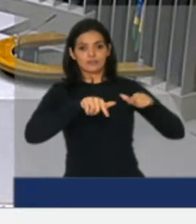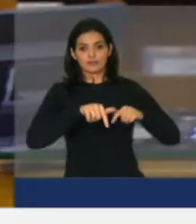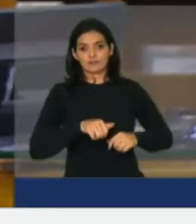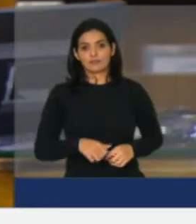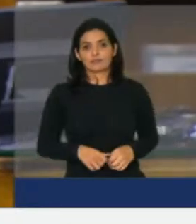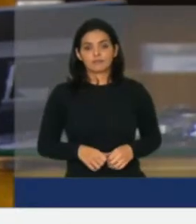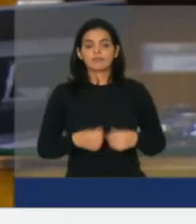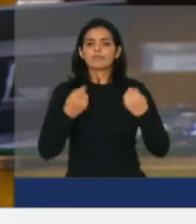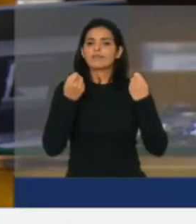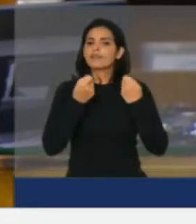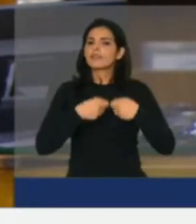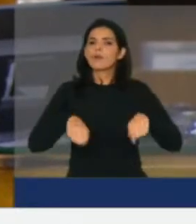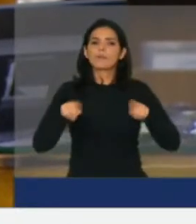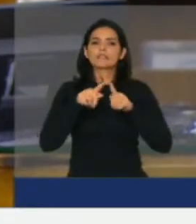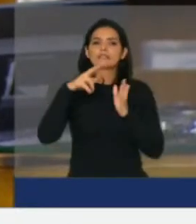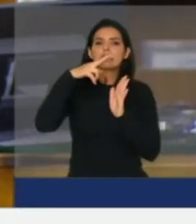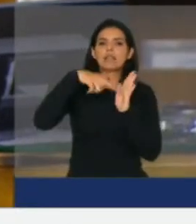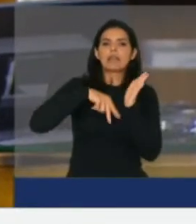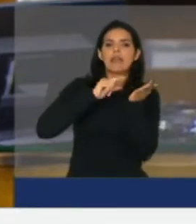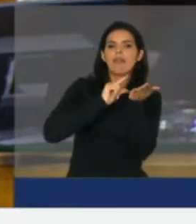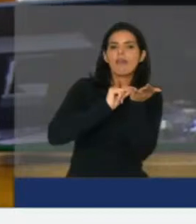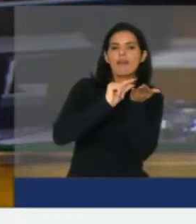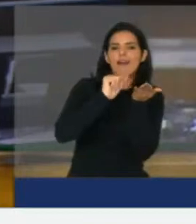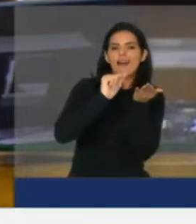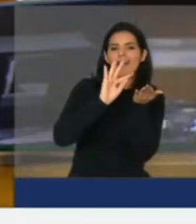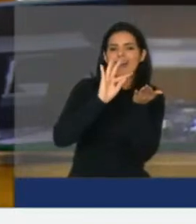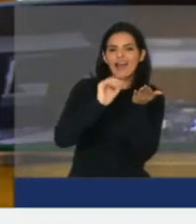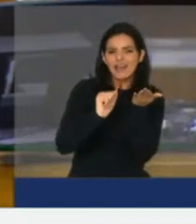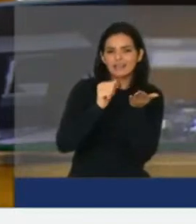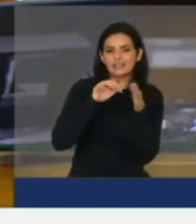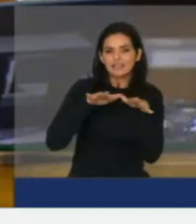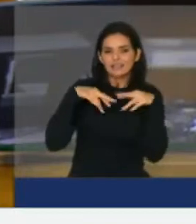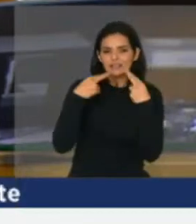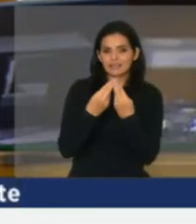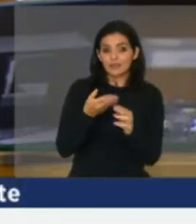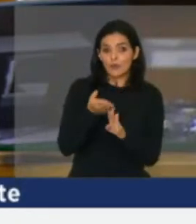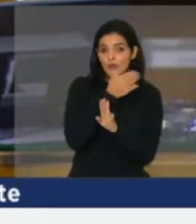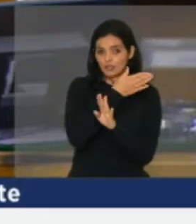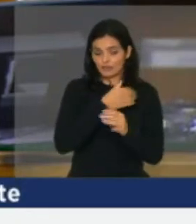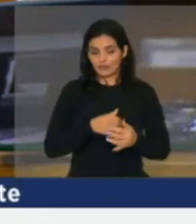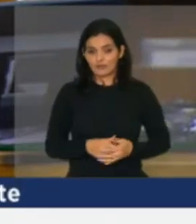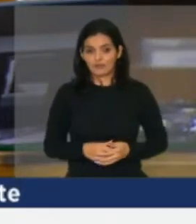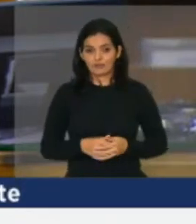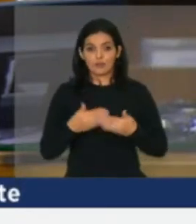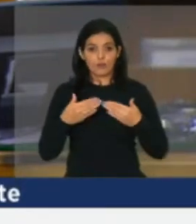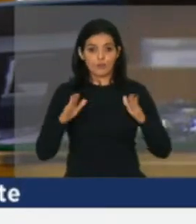Fica dispensada a leitura da ata da sessão anterior. Passa-se a ordem do dia.